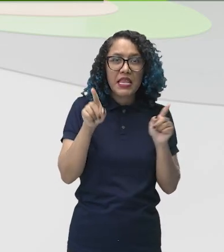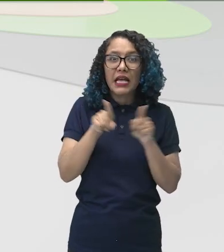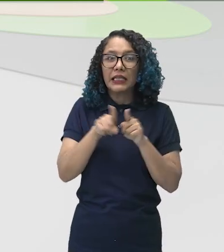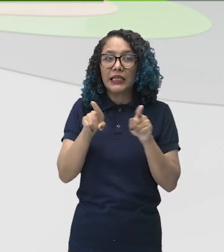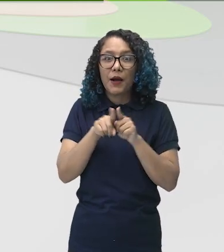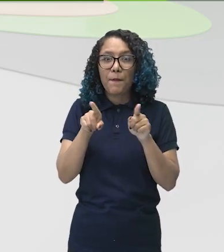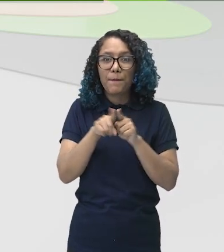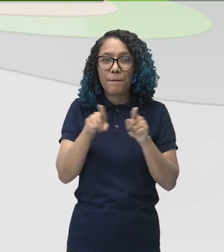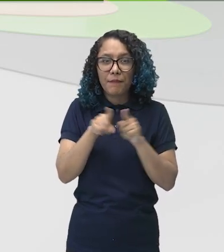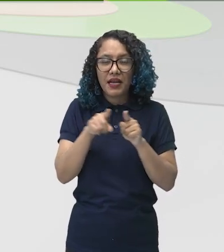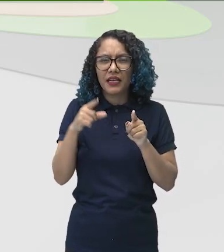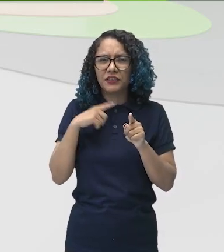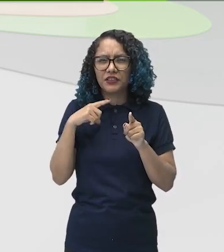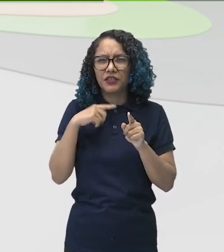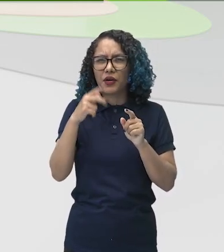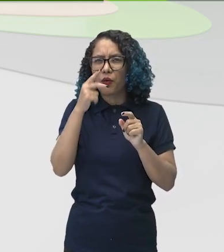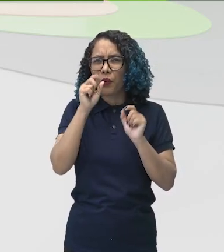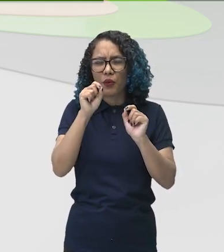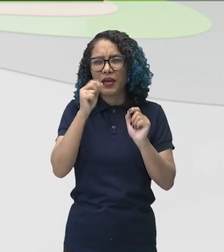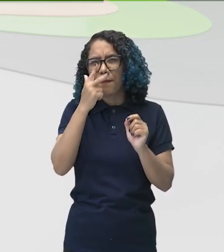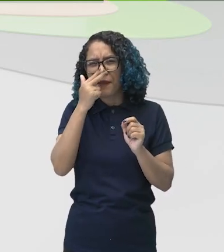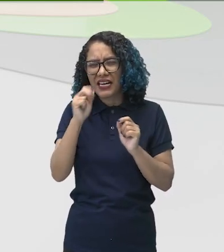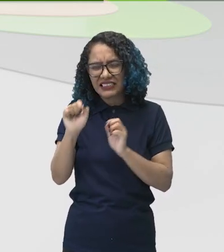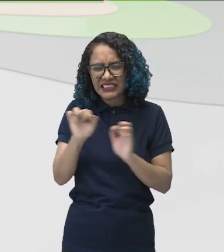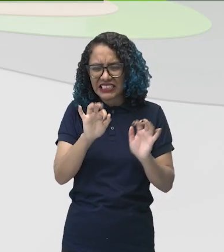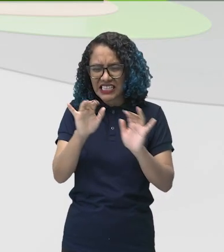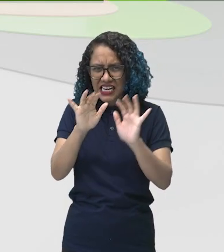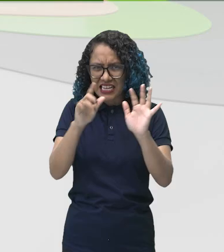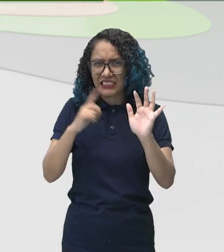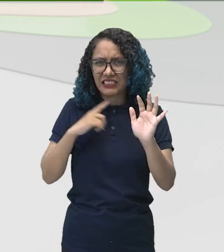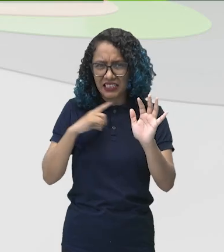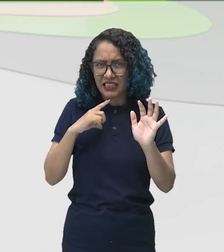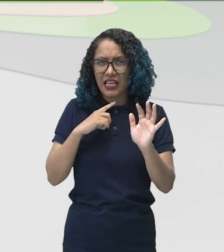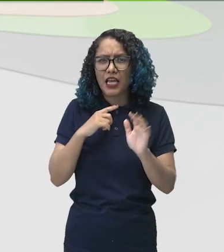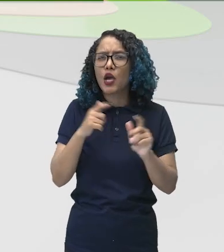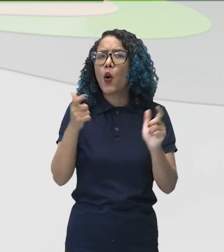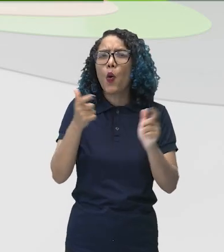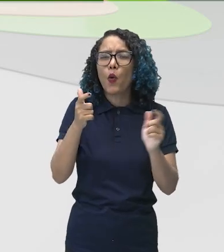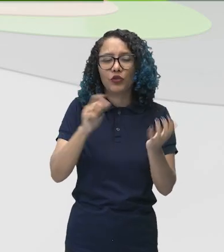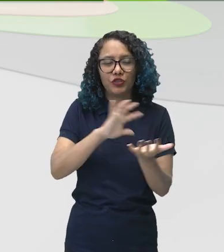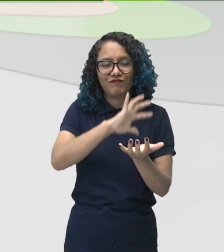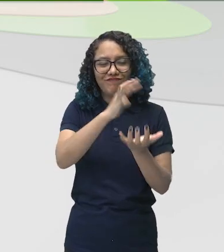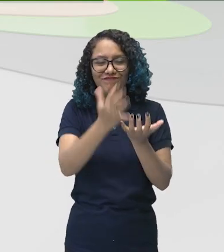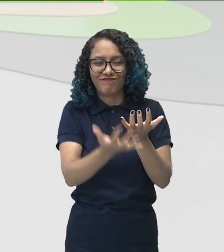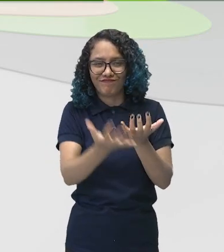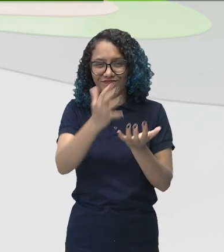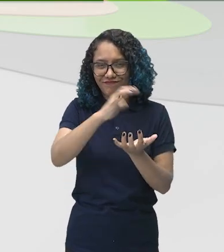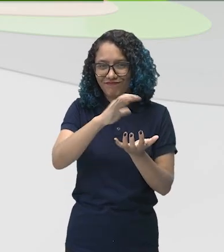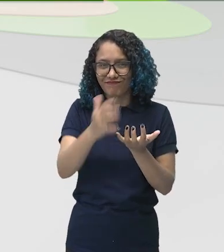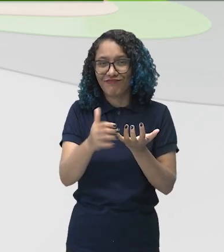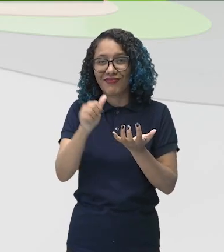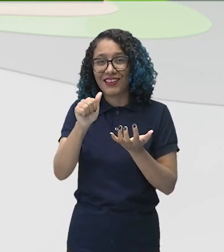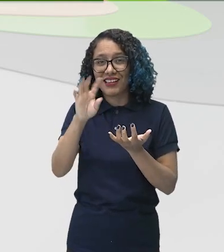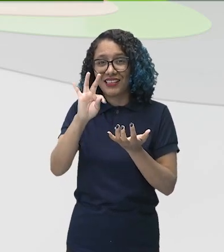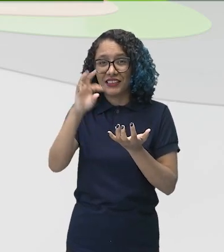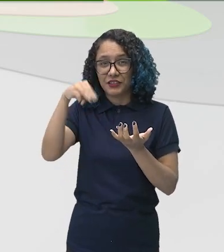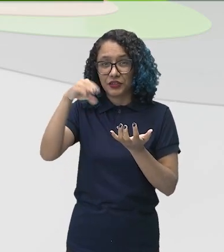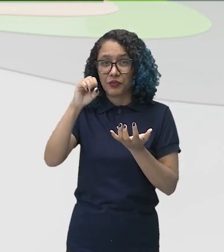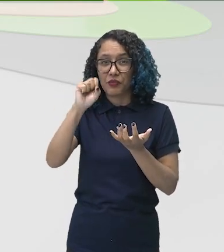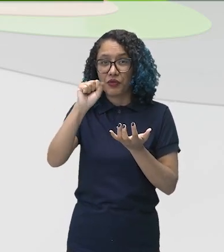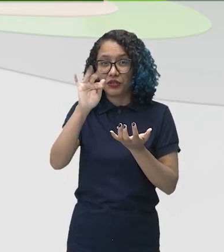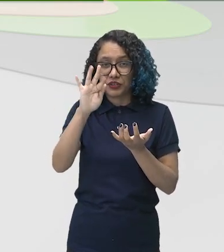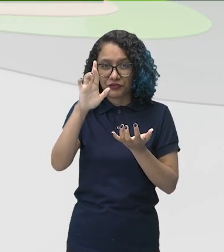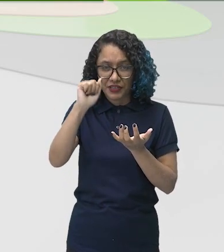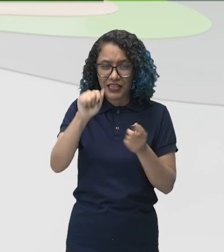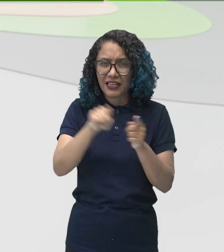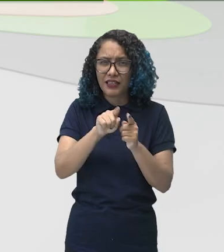uma camada que aparentava ali gases, né, que é a nossa atmosfera. E chegando aqui no nosso planeta, a gente viu